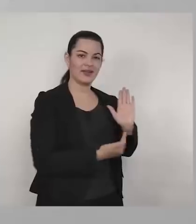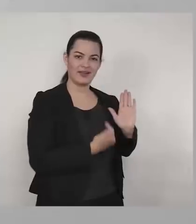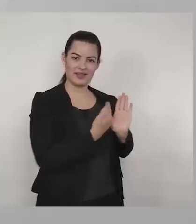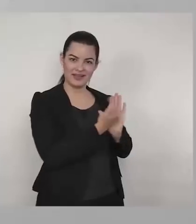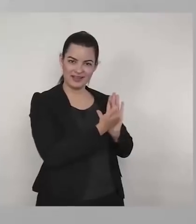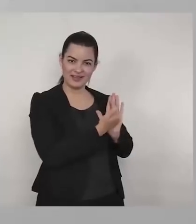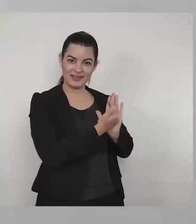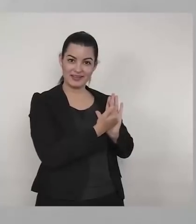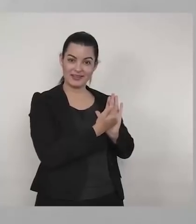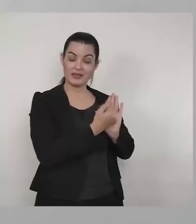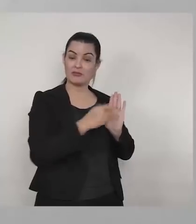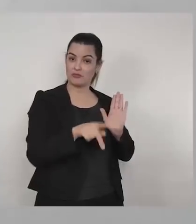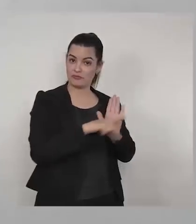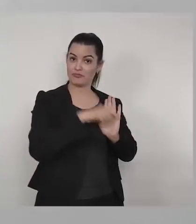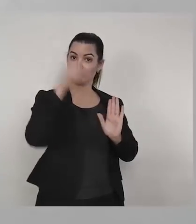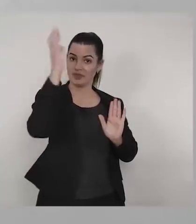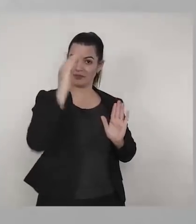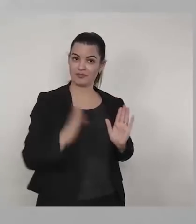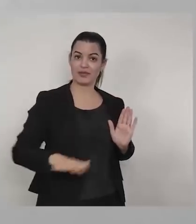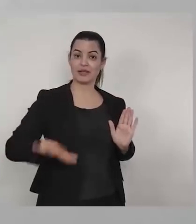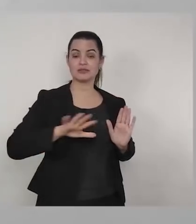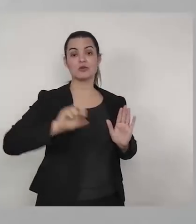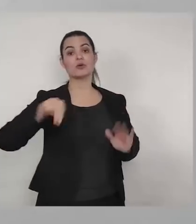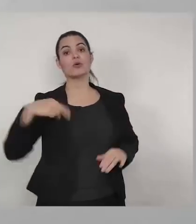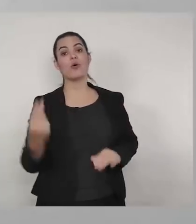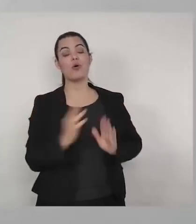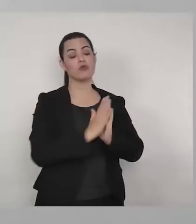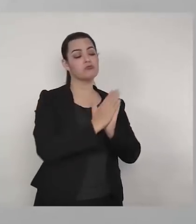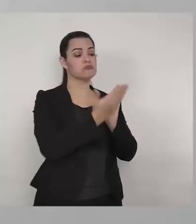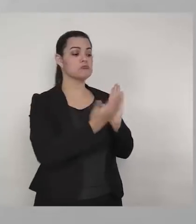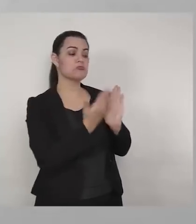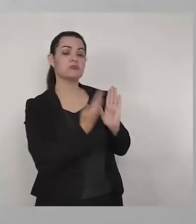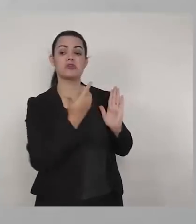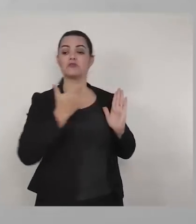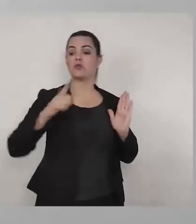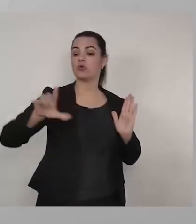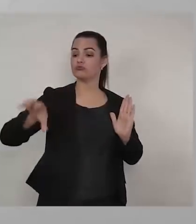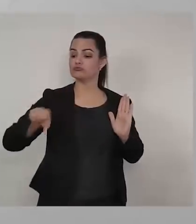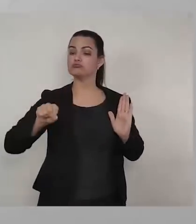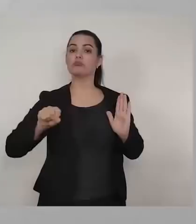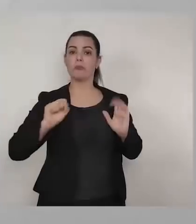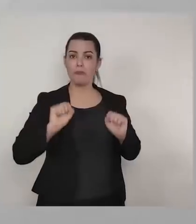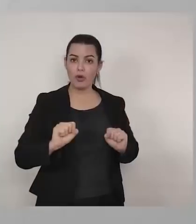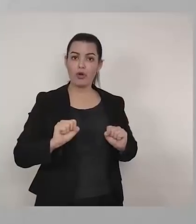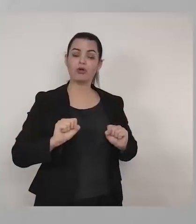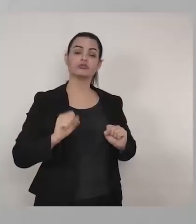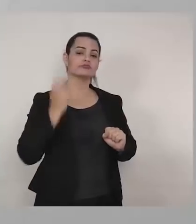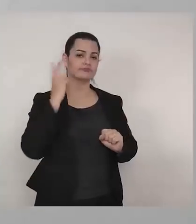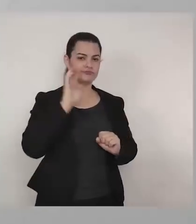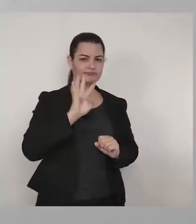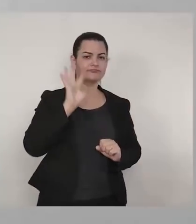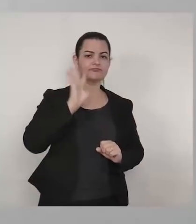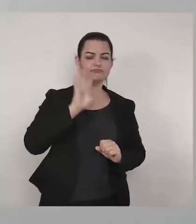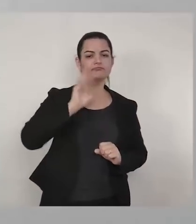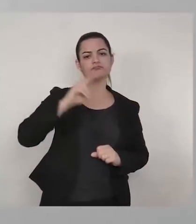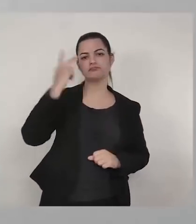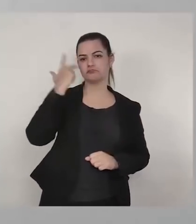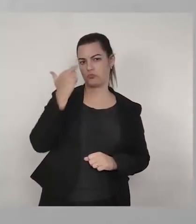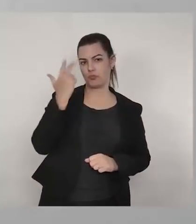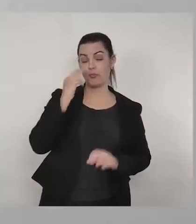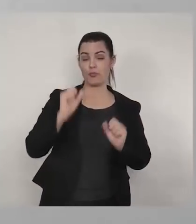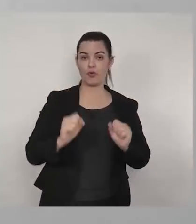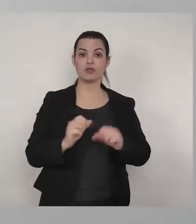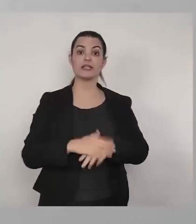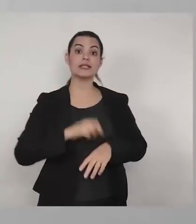algum livro, se você tiver uma outra forma de representar o mapa do Brasil, seria bem legal. Se